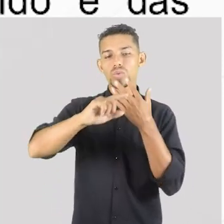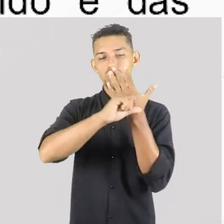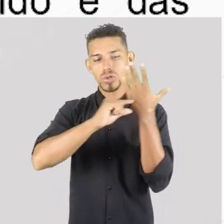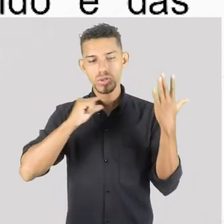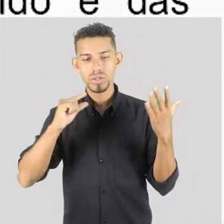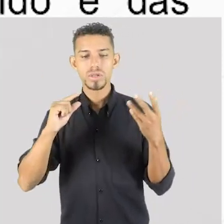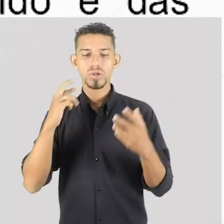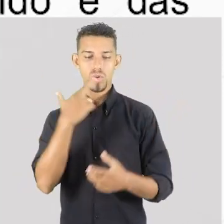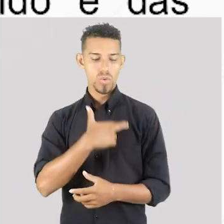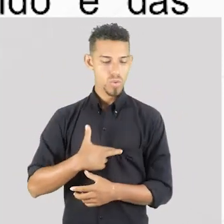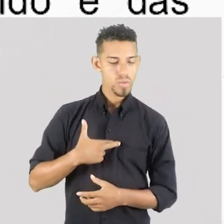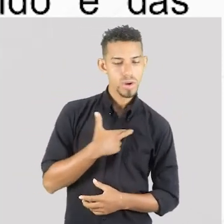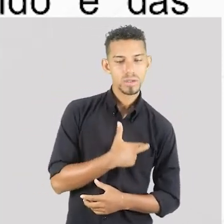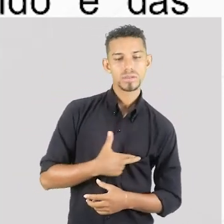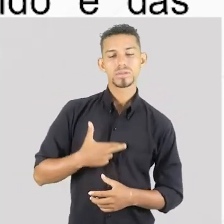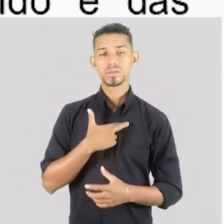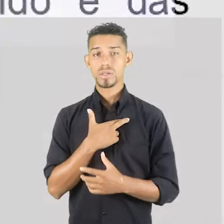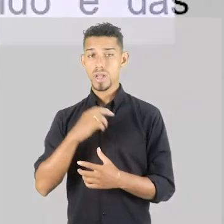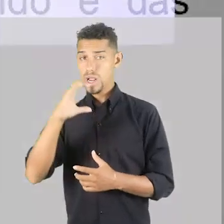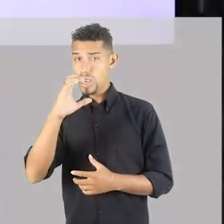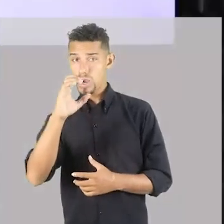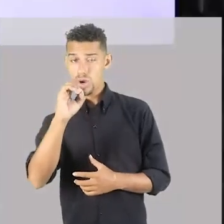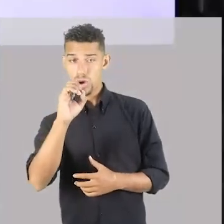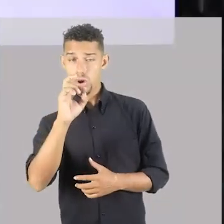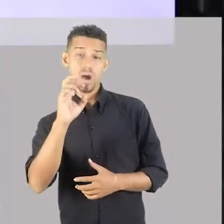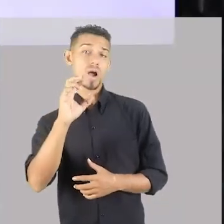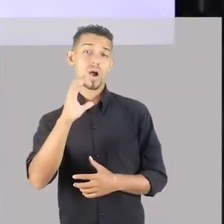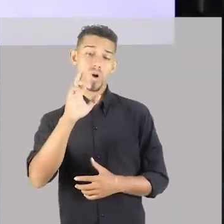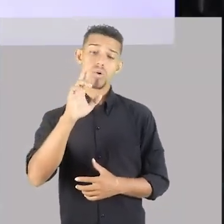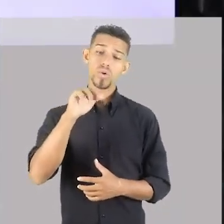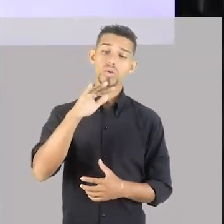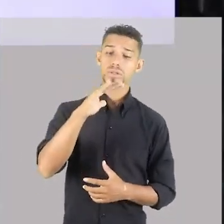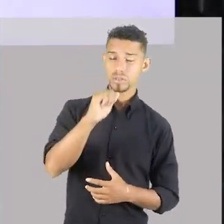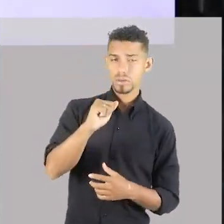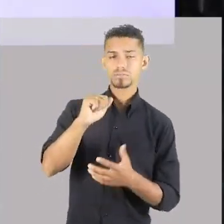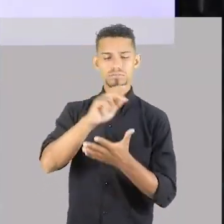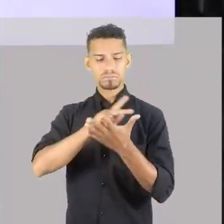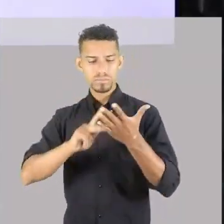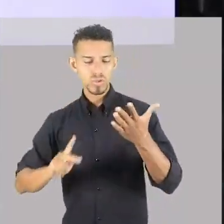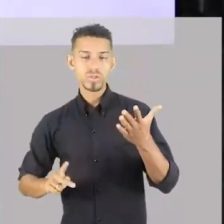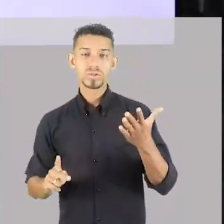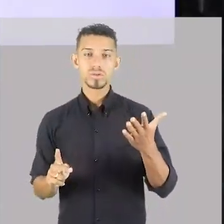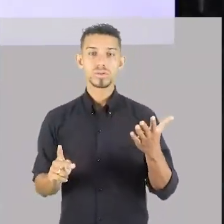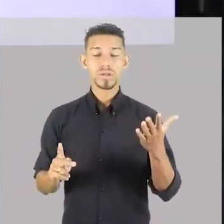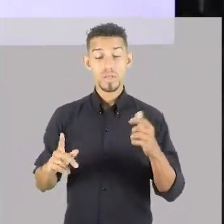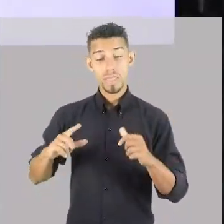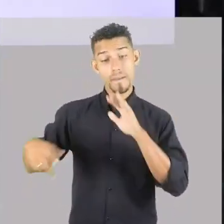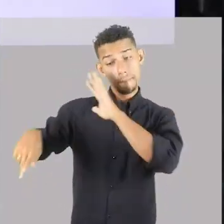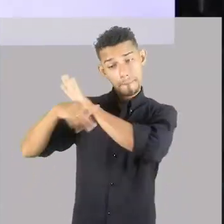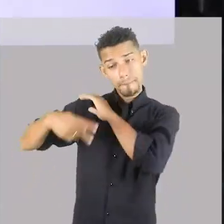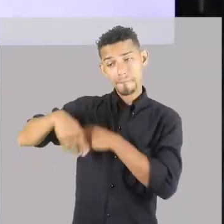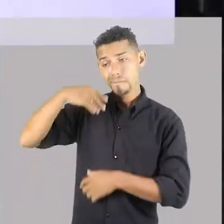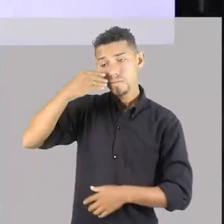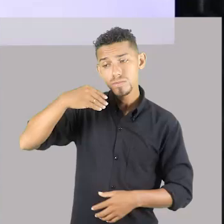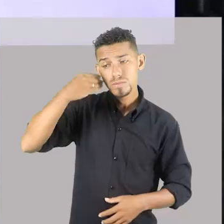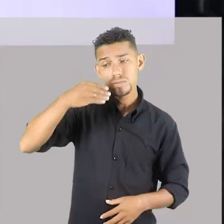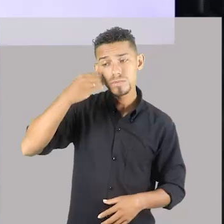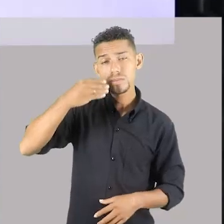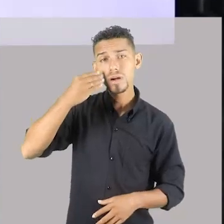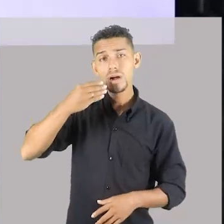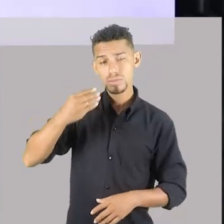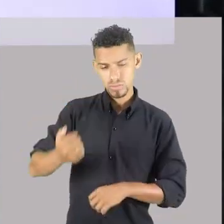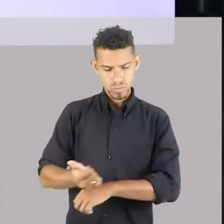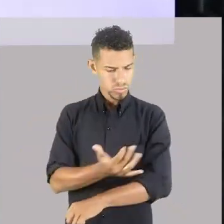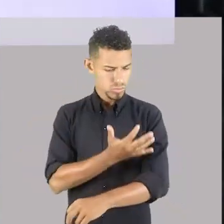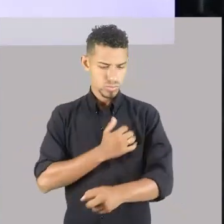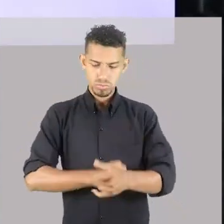do romance, da crônica, do conto, certo? Da poesia, tá? Das suas experiências, das suas